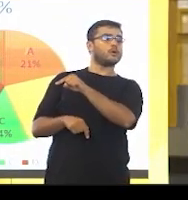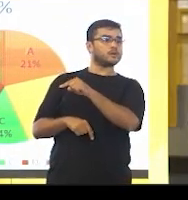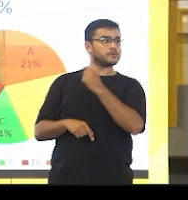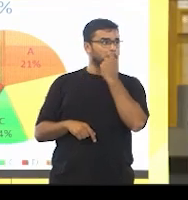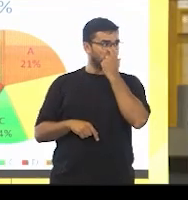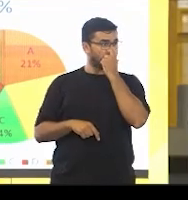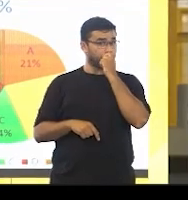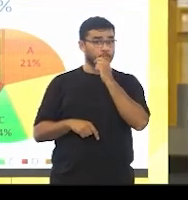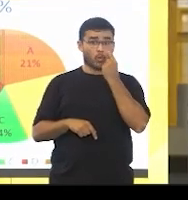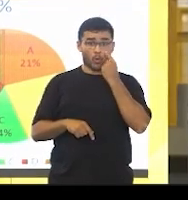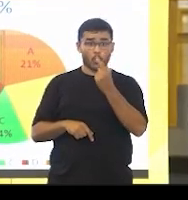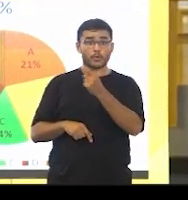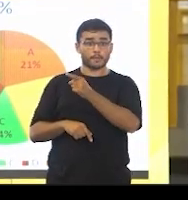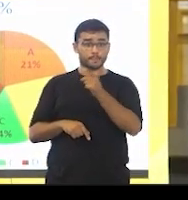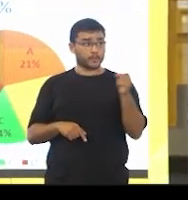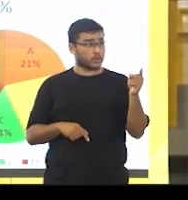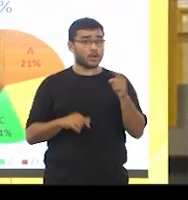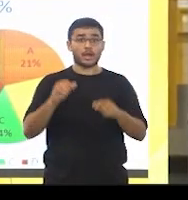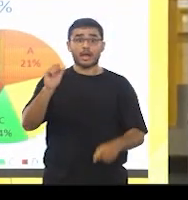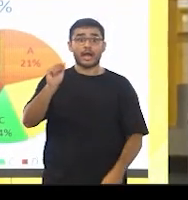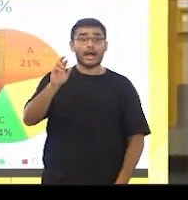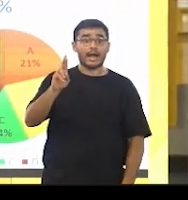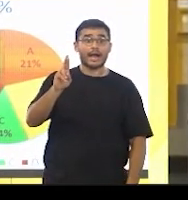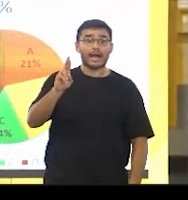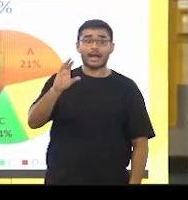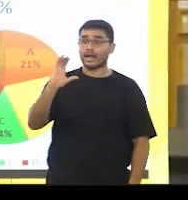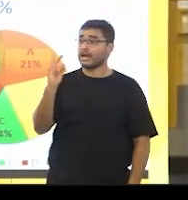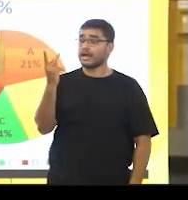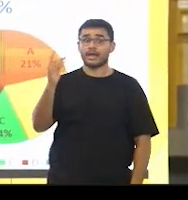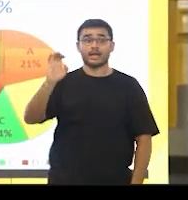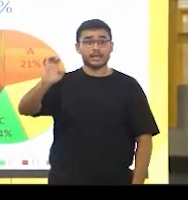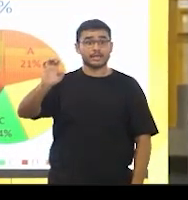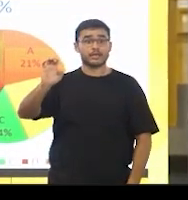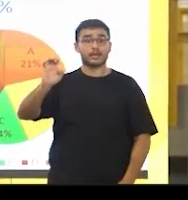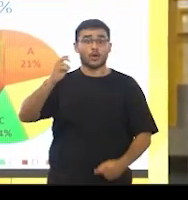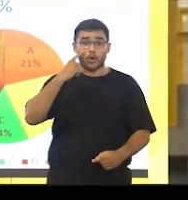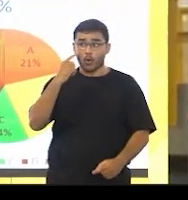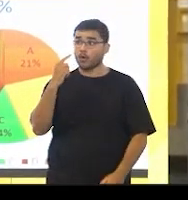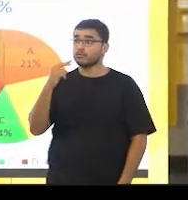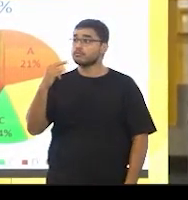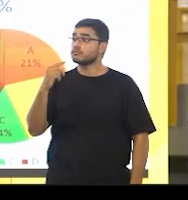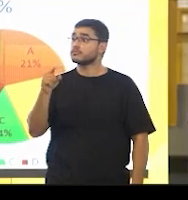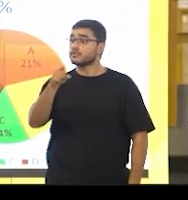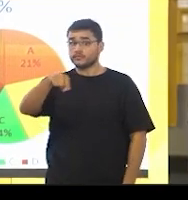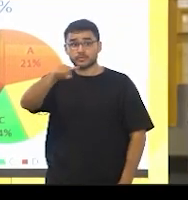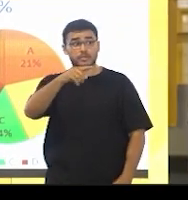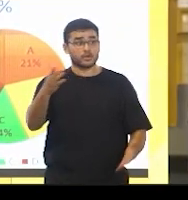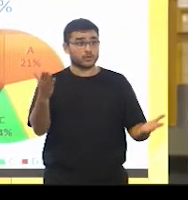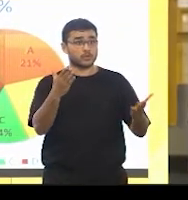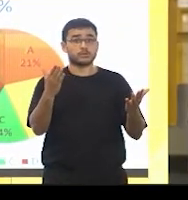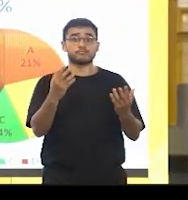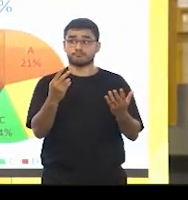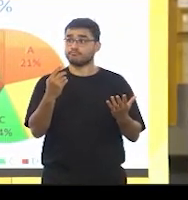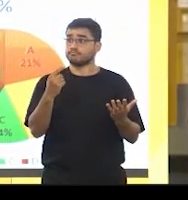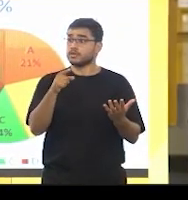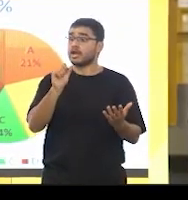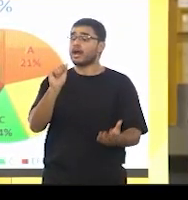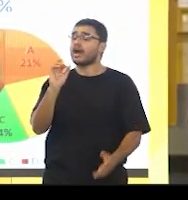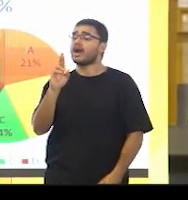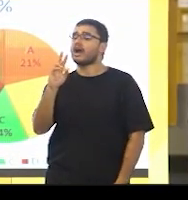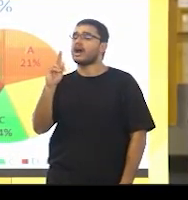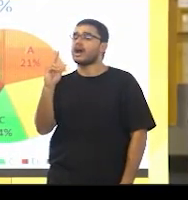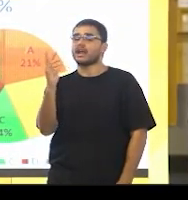olhe. Olhe para a pessoa que está do seu lado, por favor, olhe. Ei, por favor, olhe. Com aquele olhar de